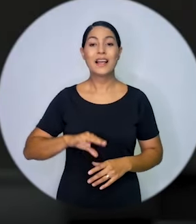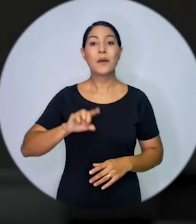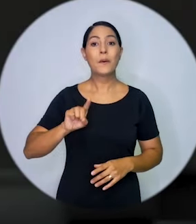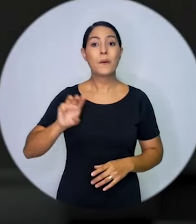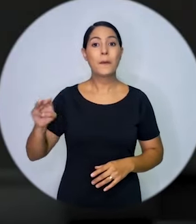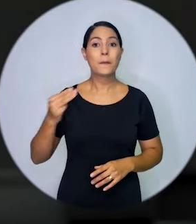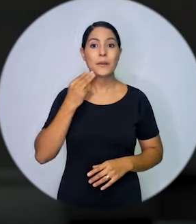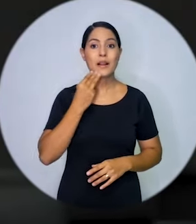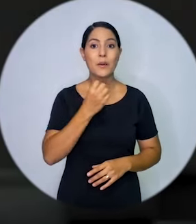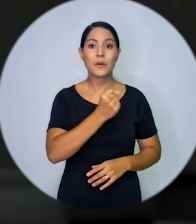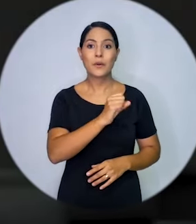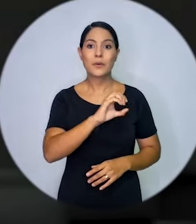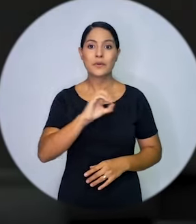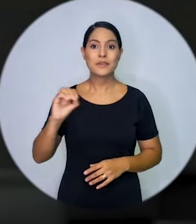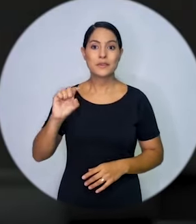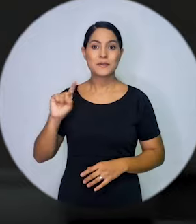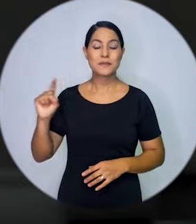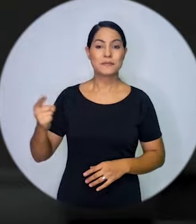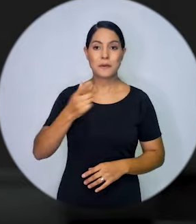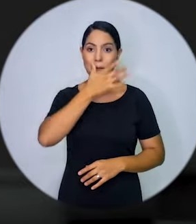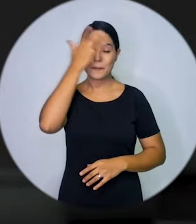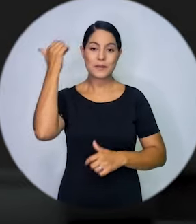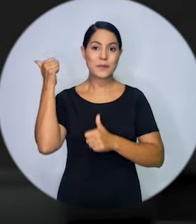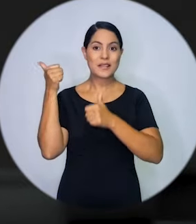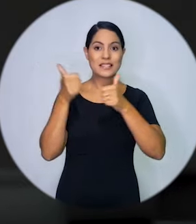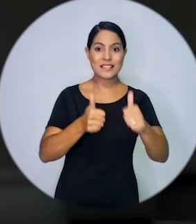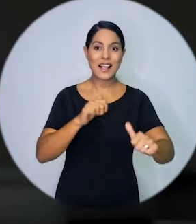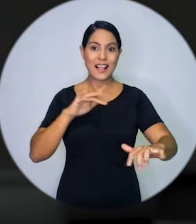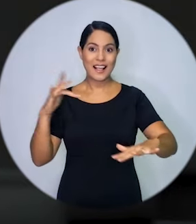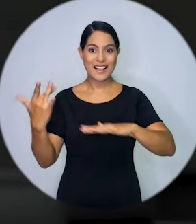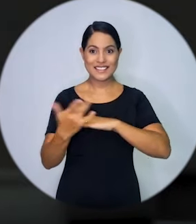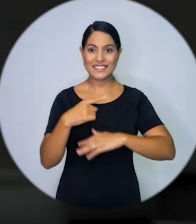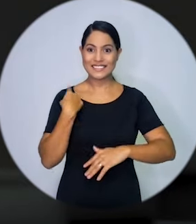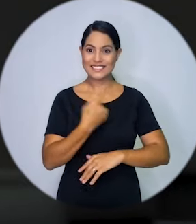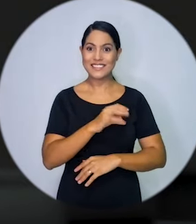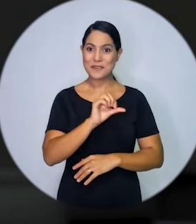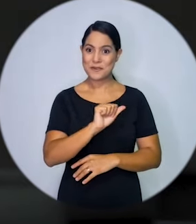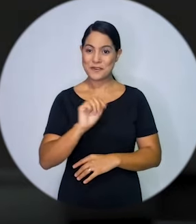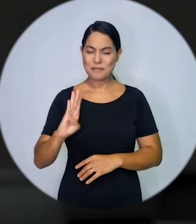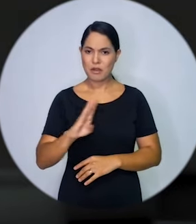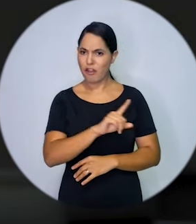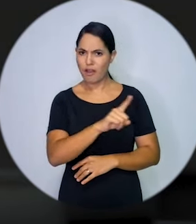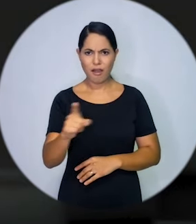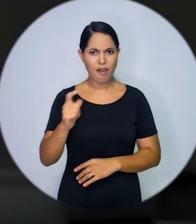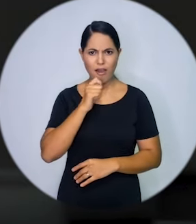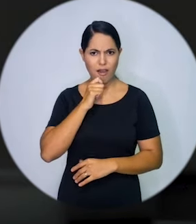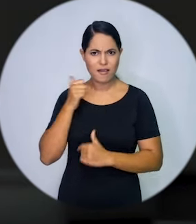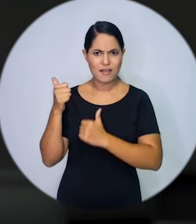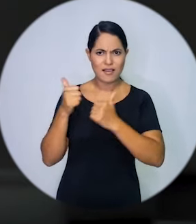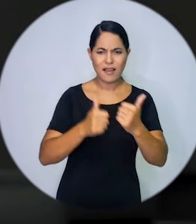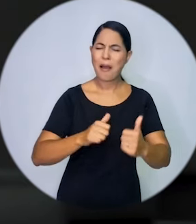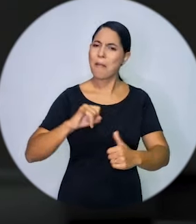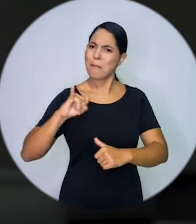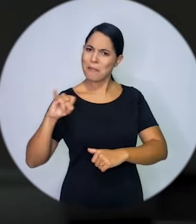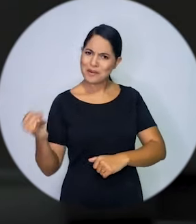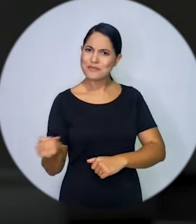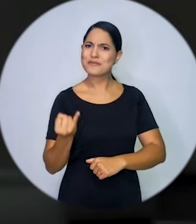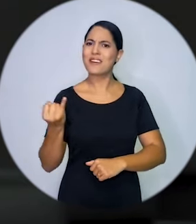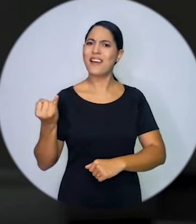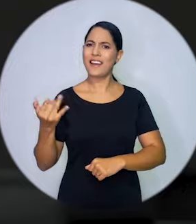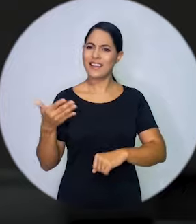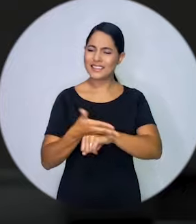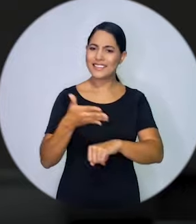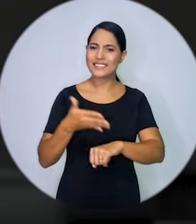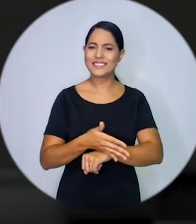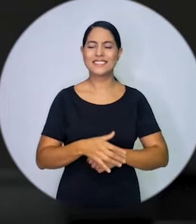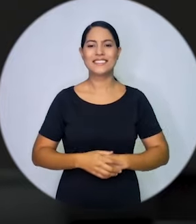e 800 mil seguidores nas redes sociais da Ordem dos Advogados do Brasil. E se você ainda não nos acompanha por lá, não